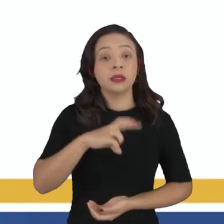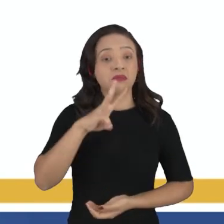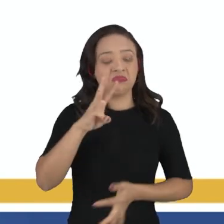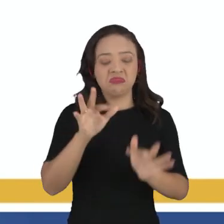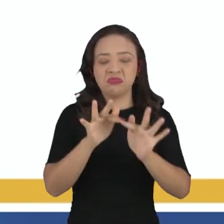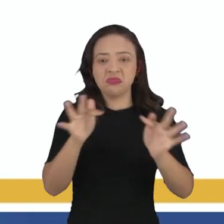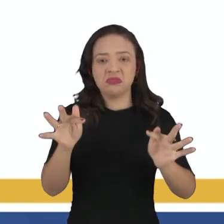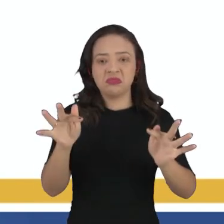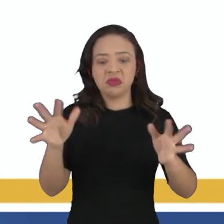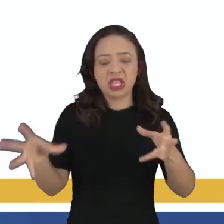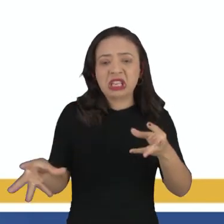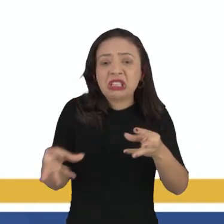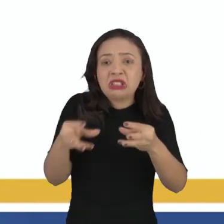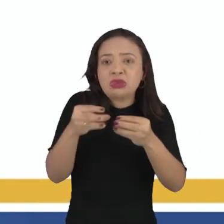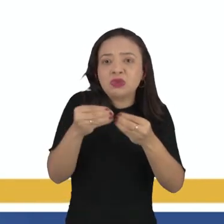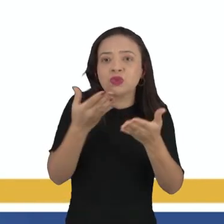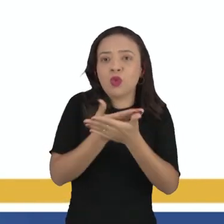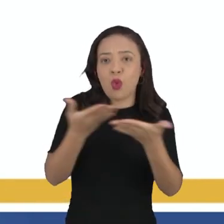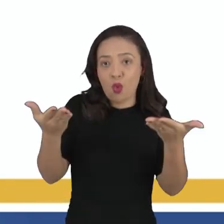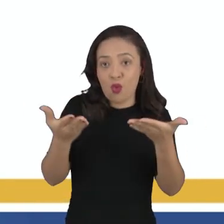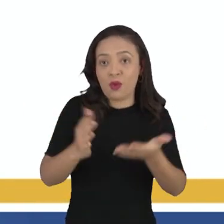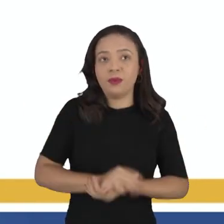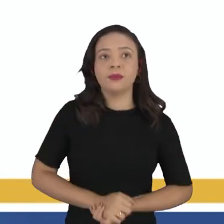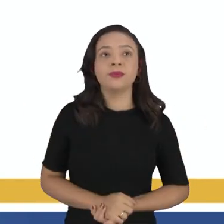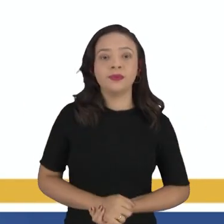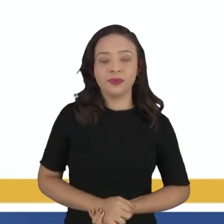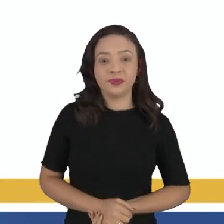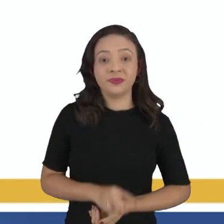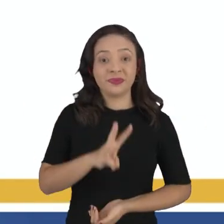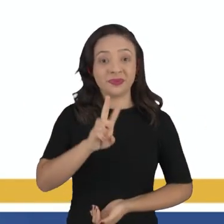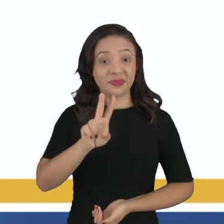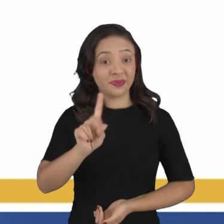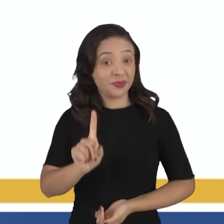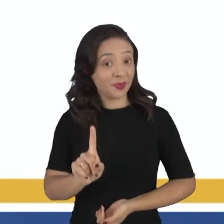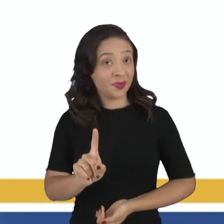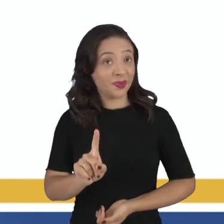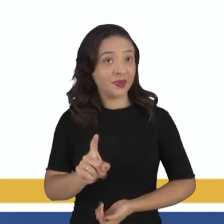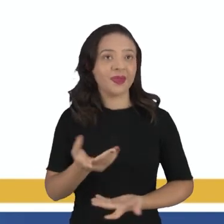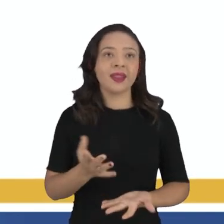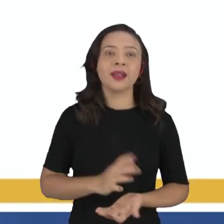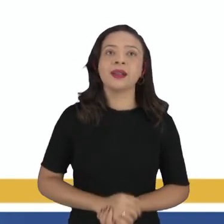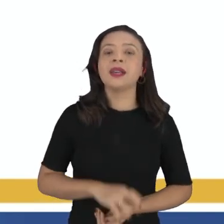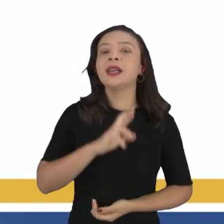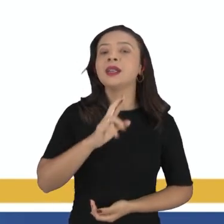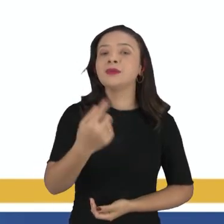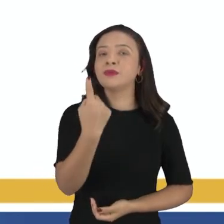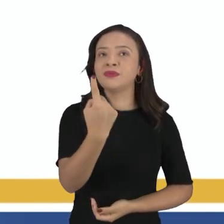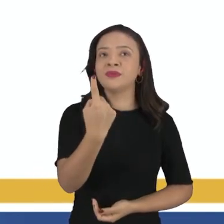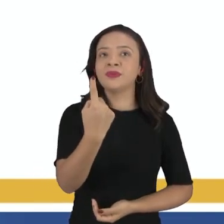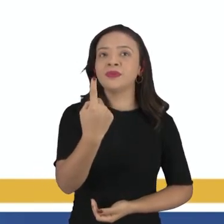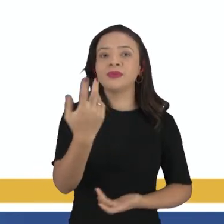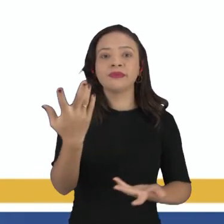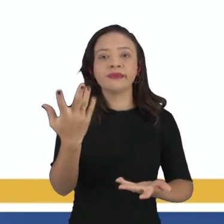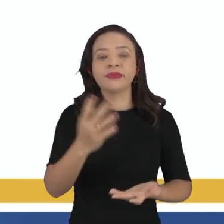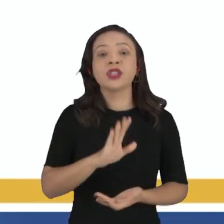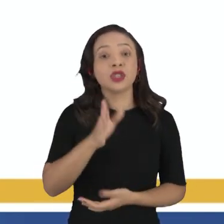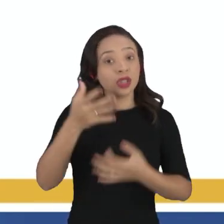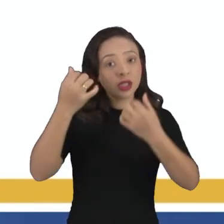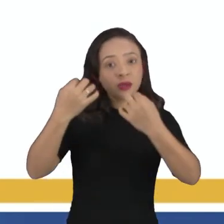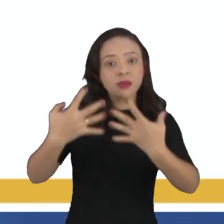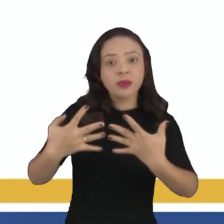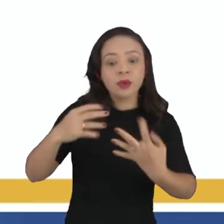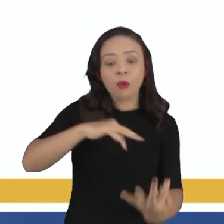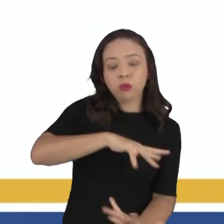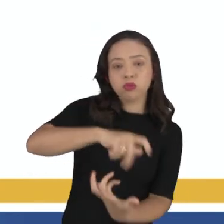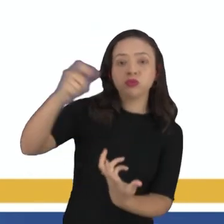bem simples que resumem bastante a nossa aula. Vamos lá? 3, 2... A resposta da 1, gente, é claro, eu falei para vocês, o